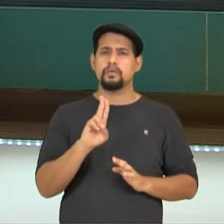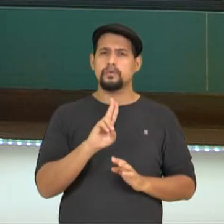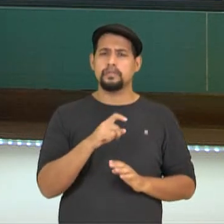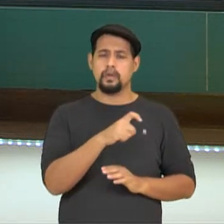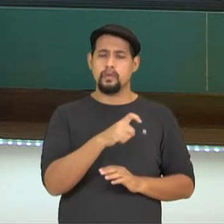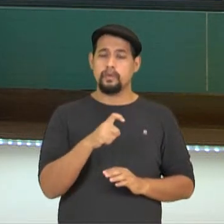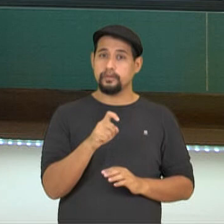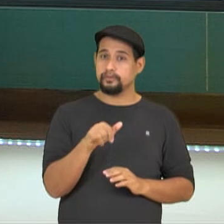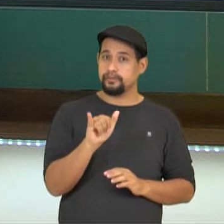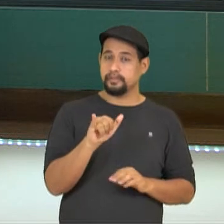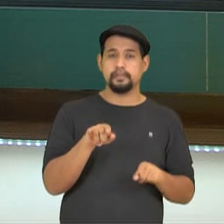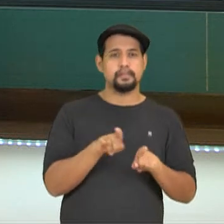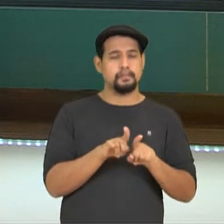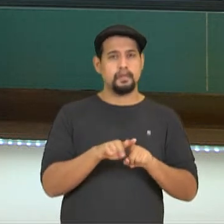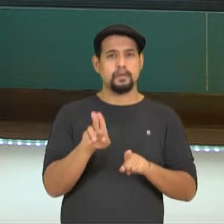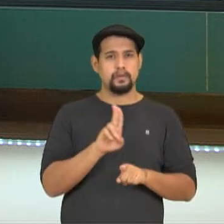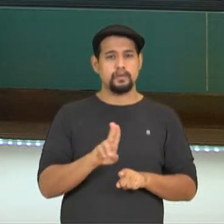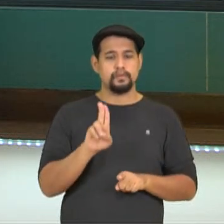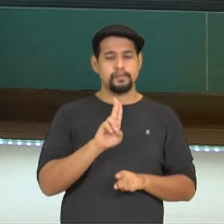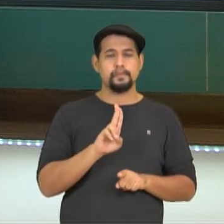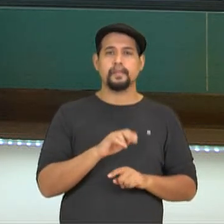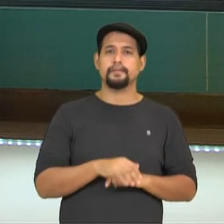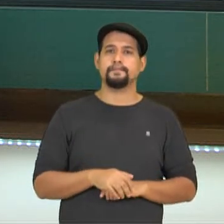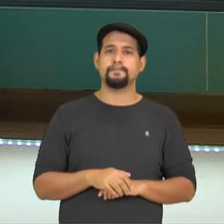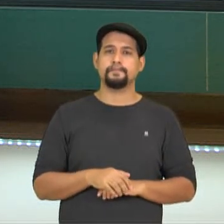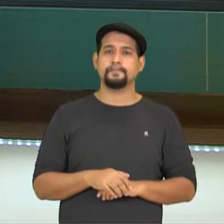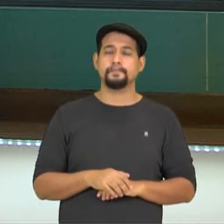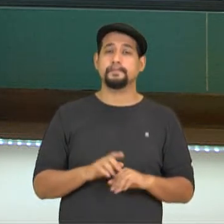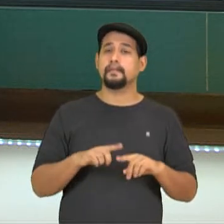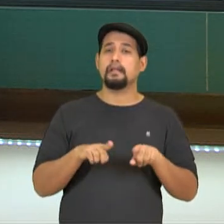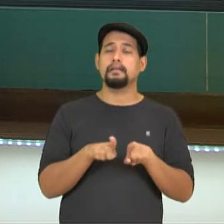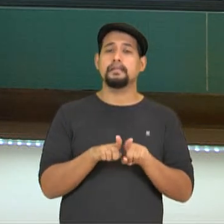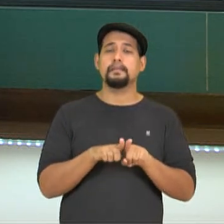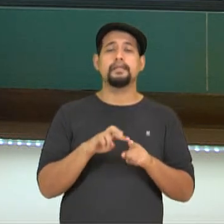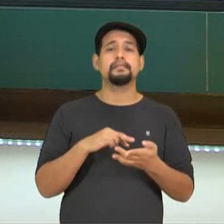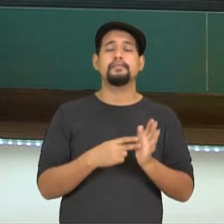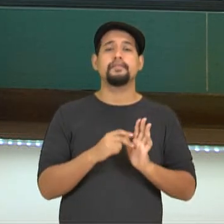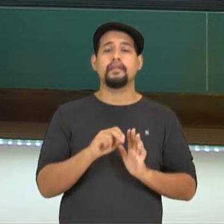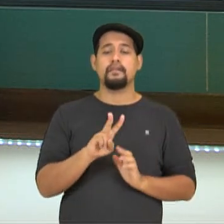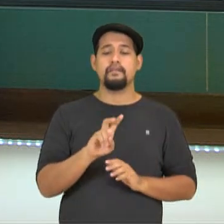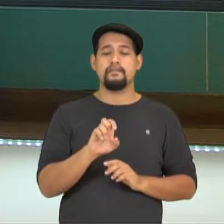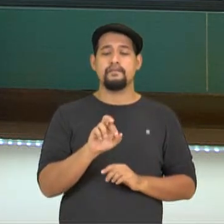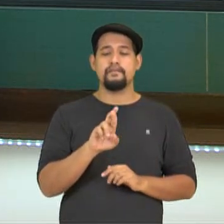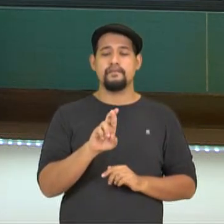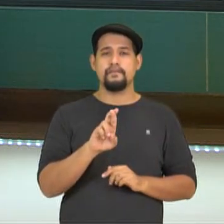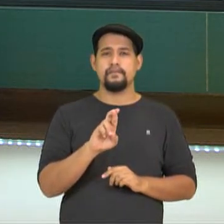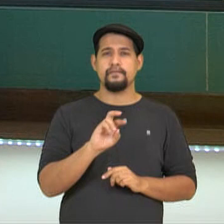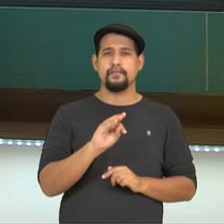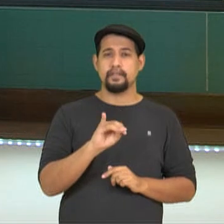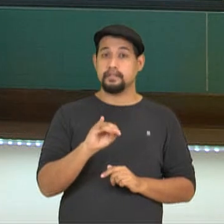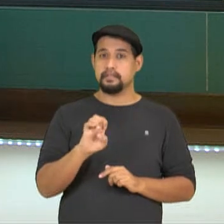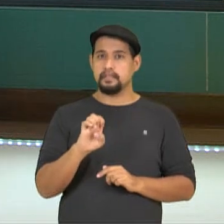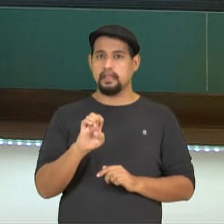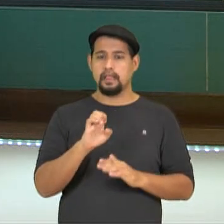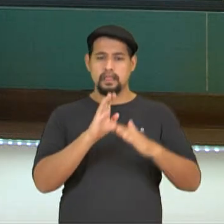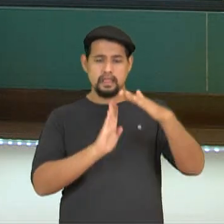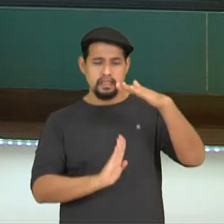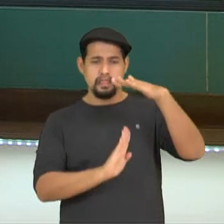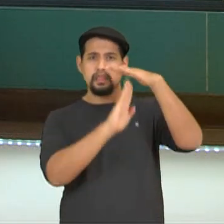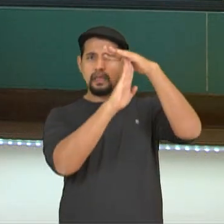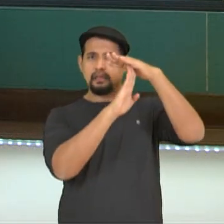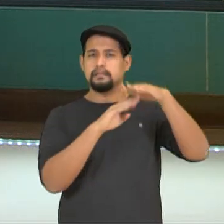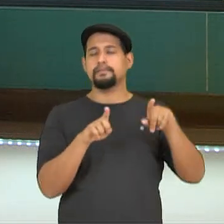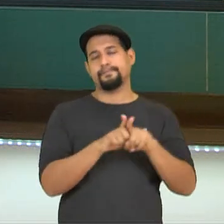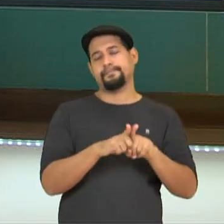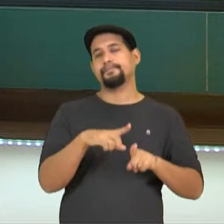eixo x, onde ela corta o eixo x, e também a ideia de vértice, quando eu falei em ponto de máximo, que é o ponto mais